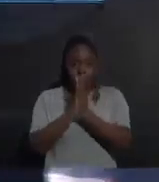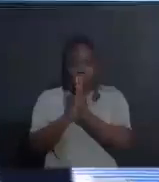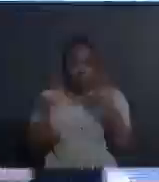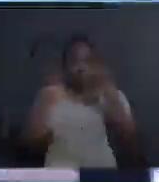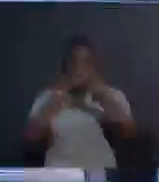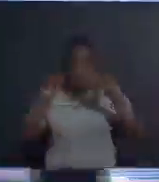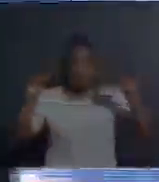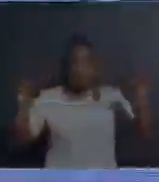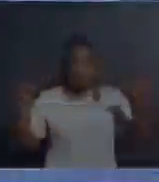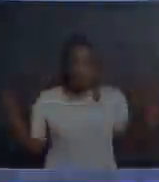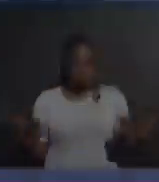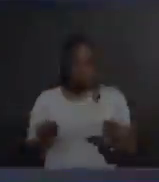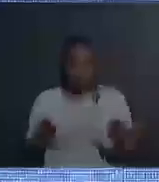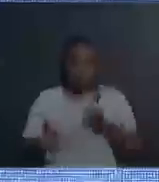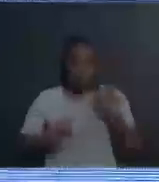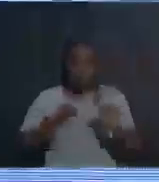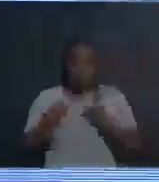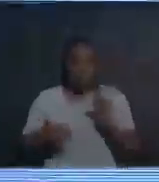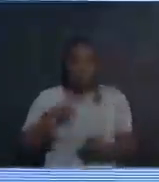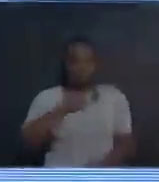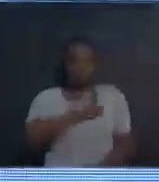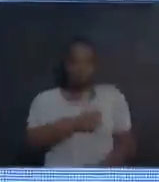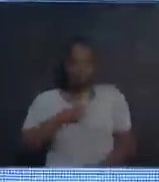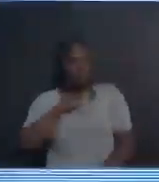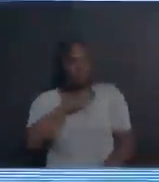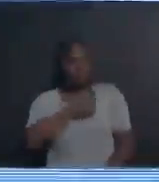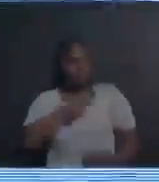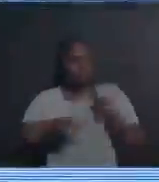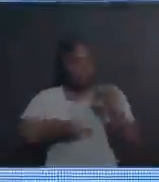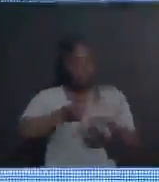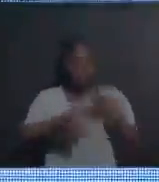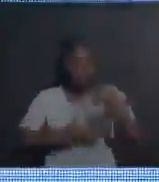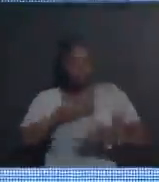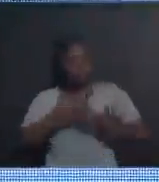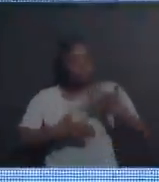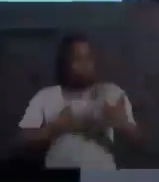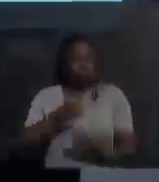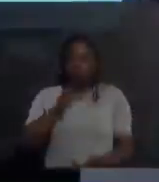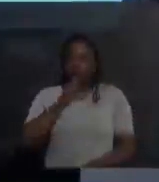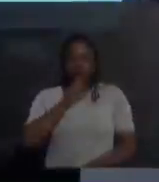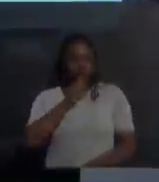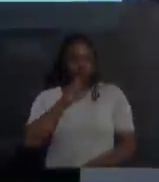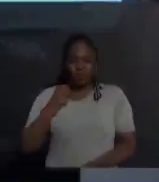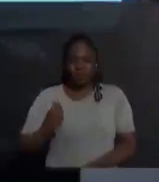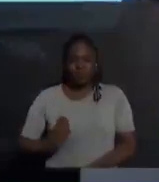hoje é Saudade do Avivamento que a gente ainda não viveu.